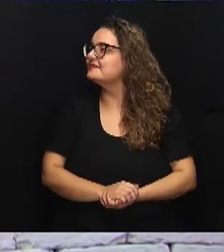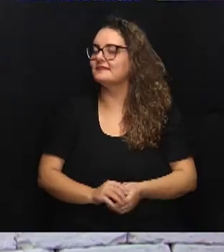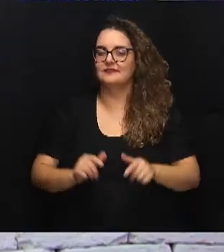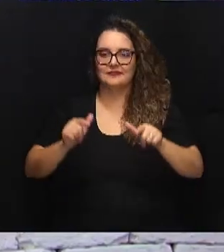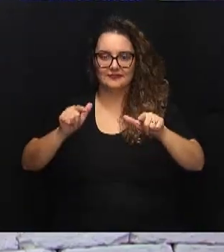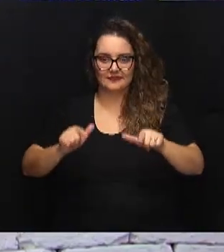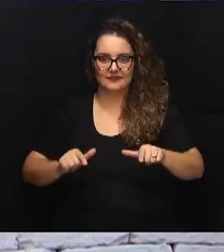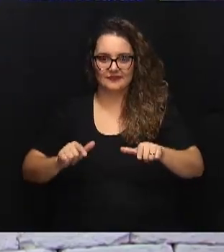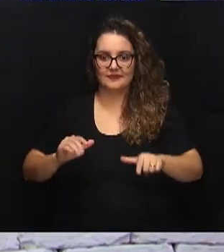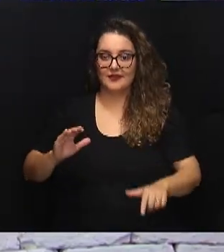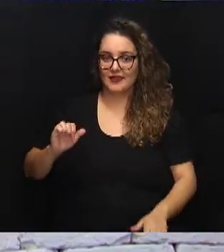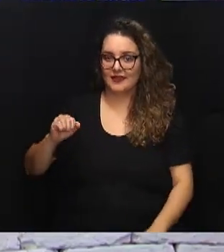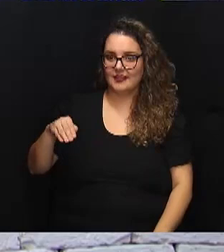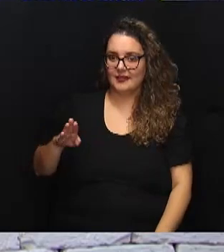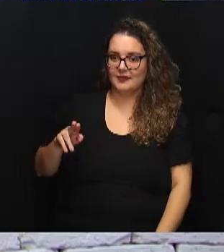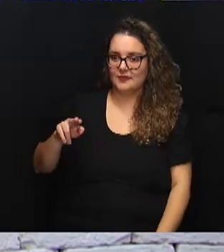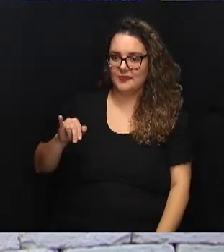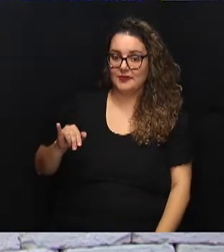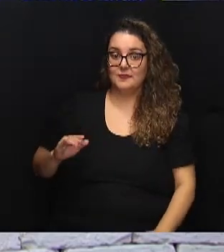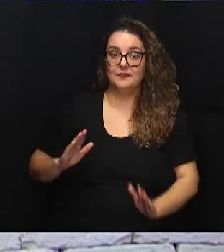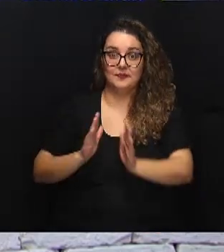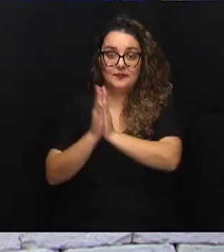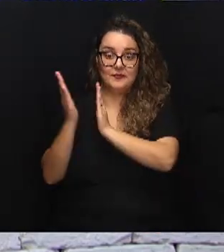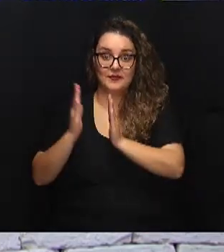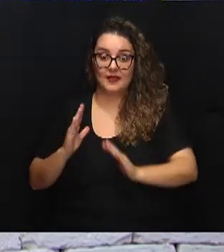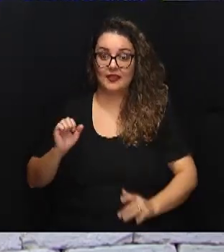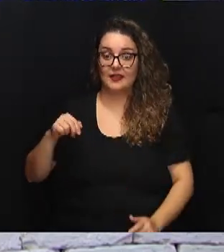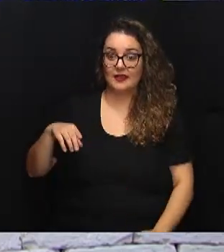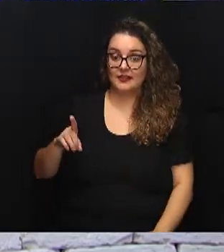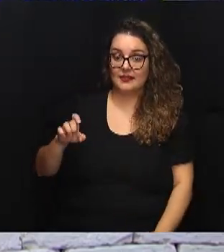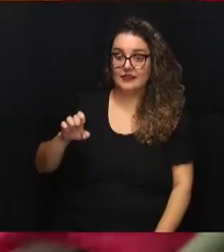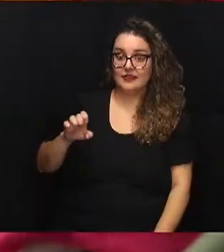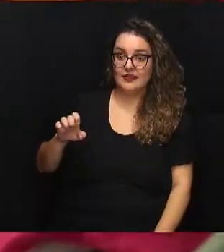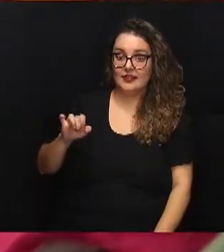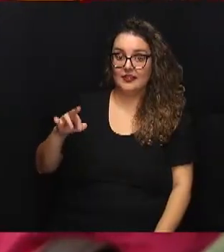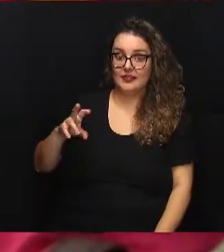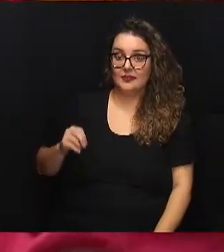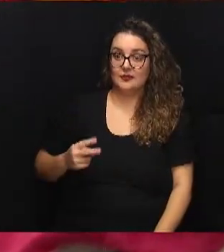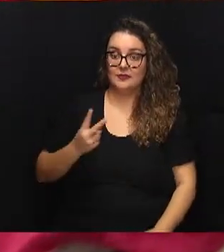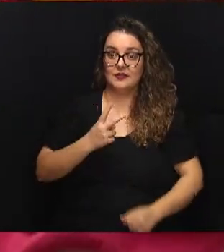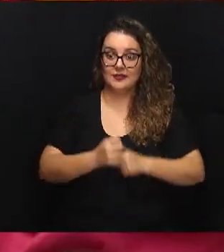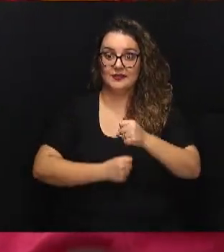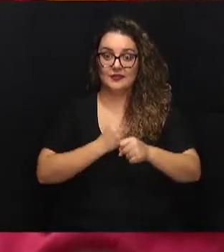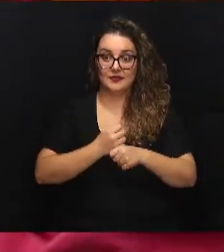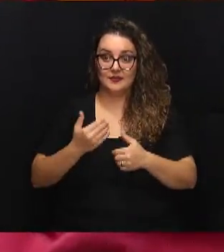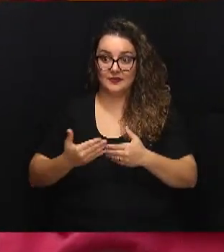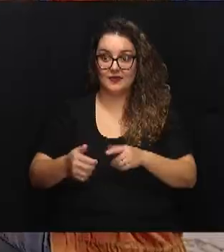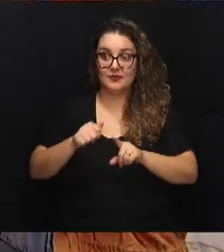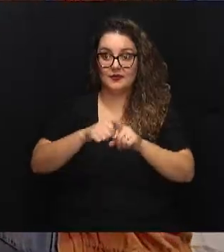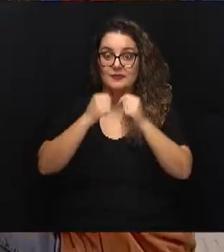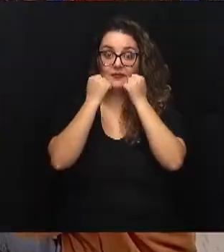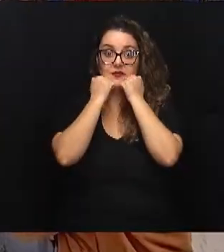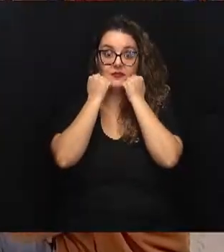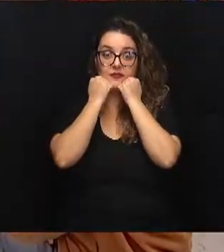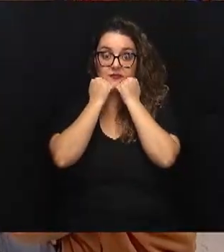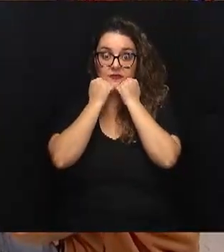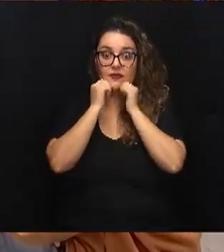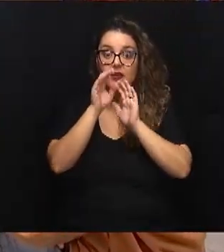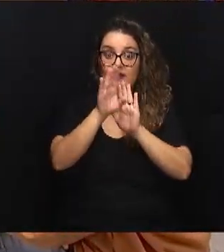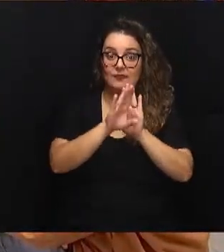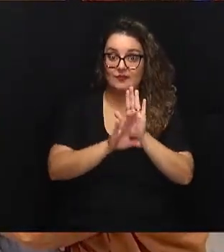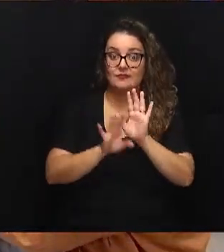Localizada no Cambuí, a Livraria Candeeiro, pelo 3º ano consecutivo, realiza durante o mês de julho uma